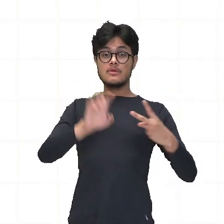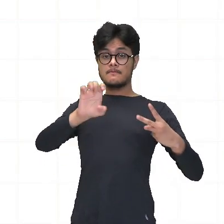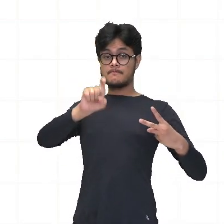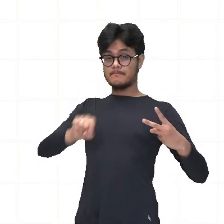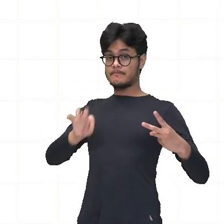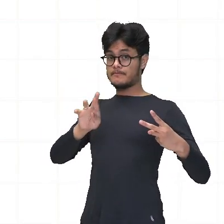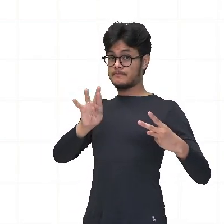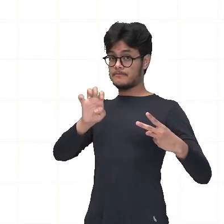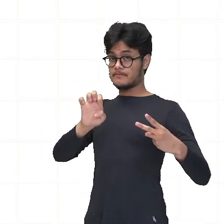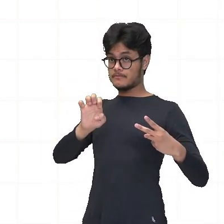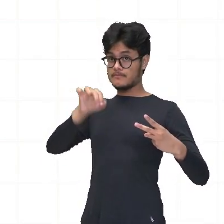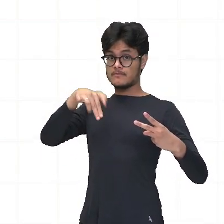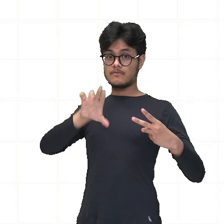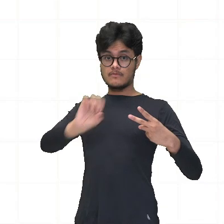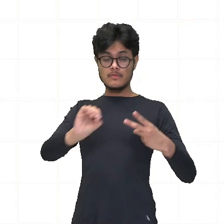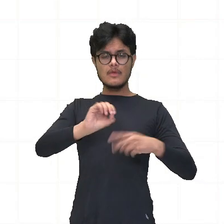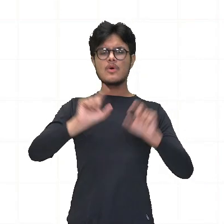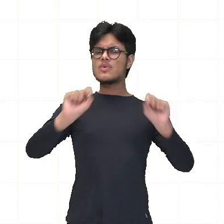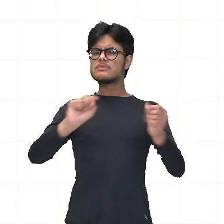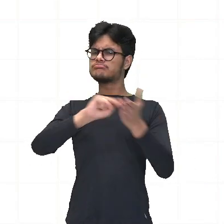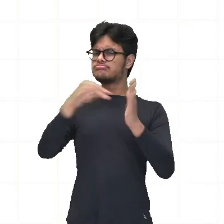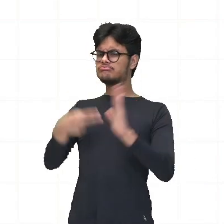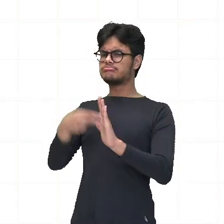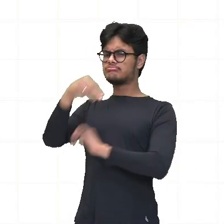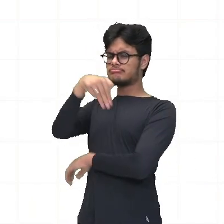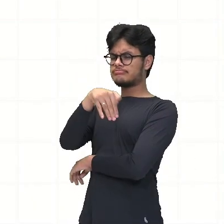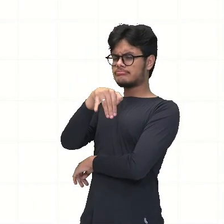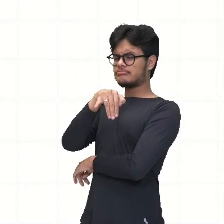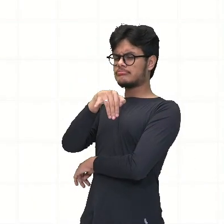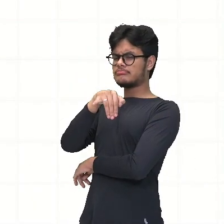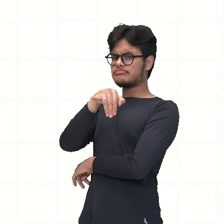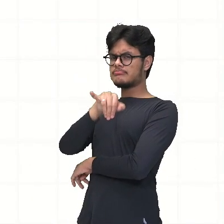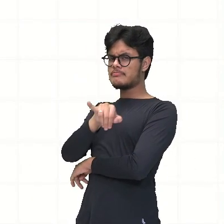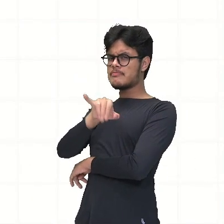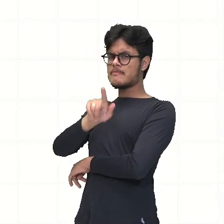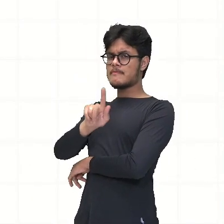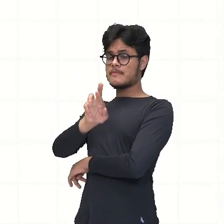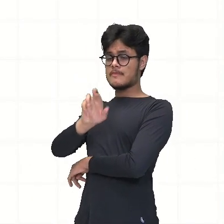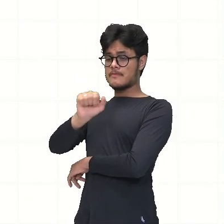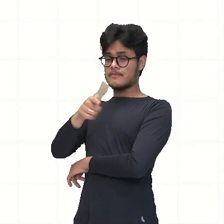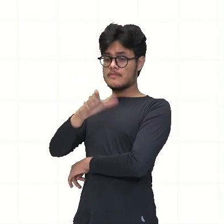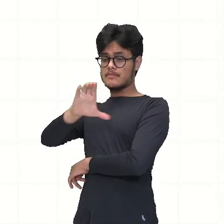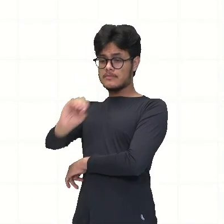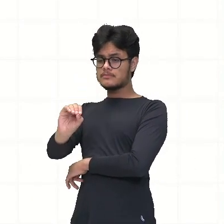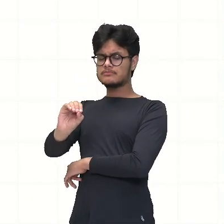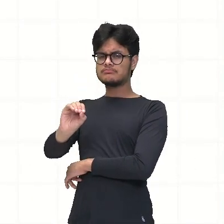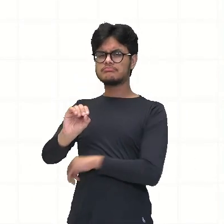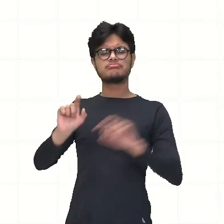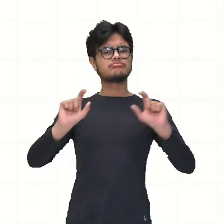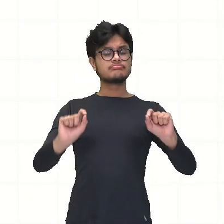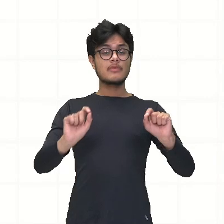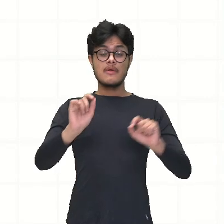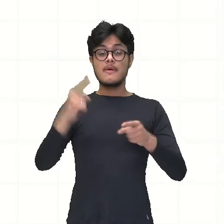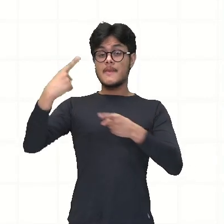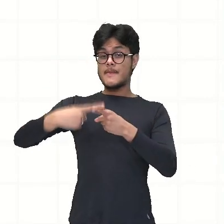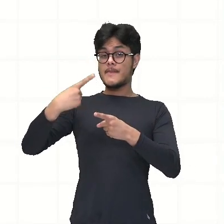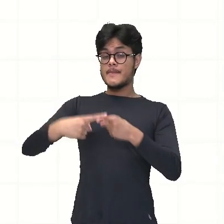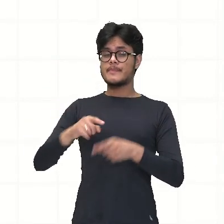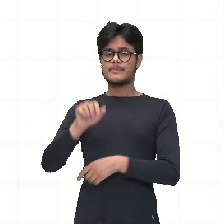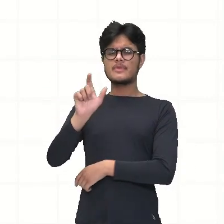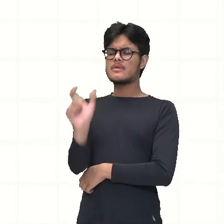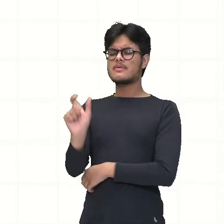o conceito de migração. O que seria a migração? Nada mais é que o deslocamento